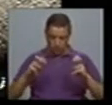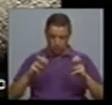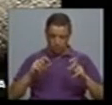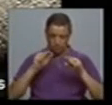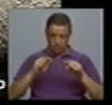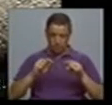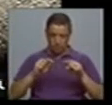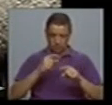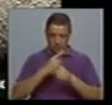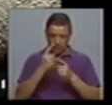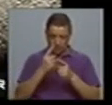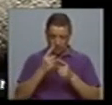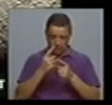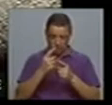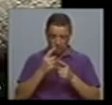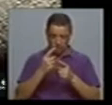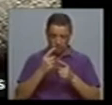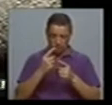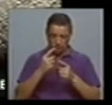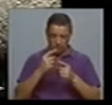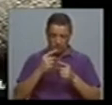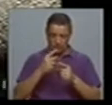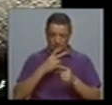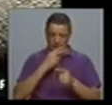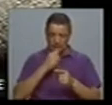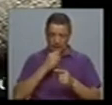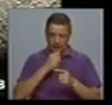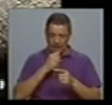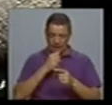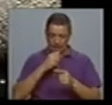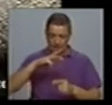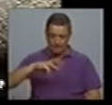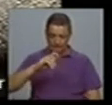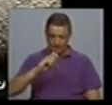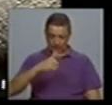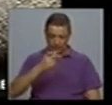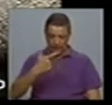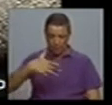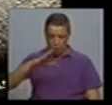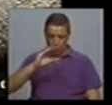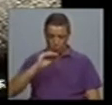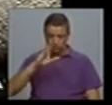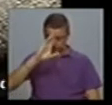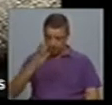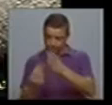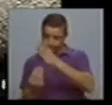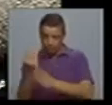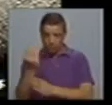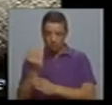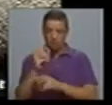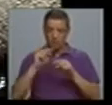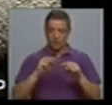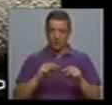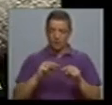autênticos grãos quase de areia, de metano, e agora sabemos qual é a origem